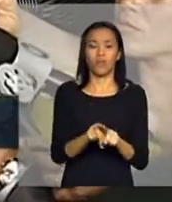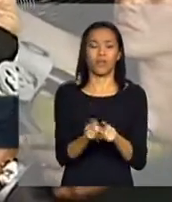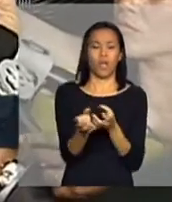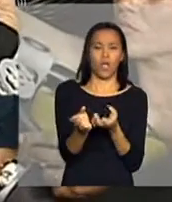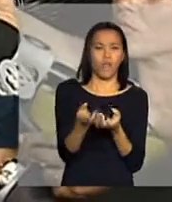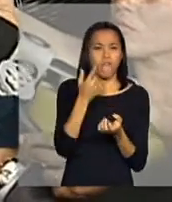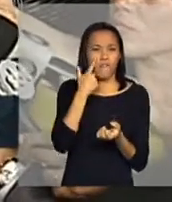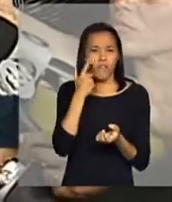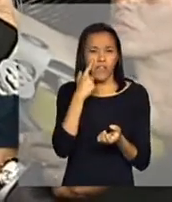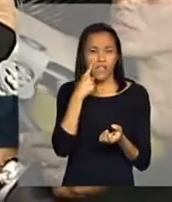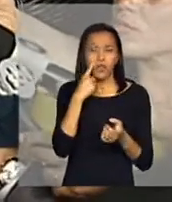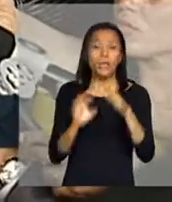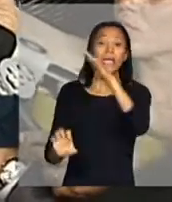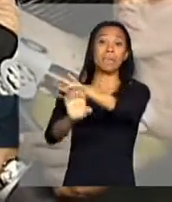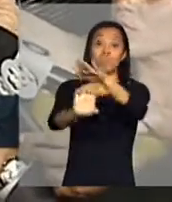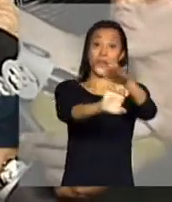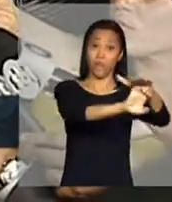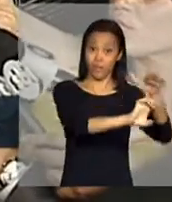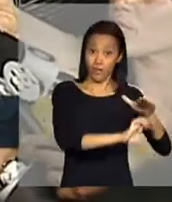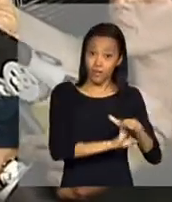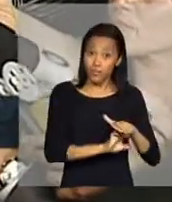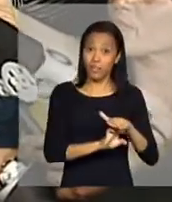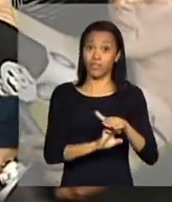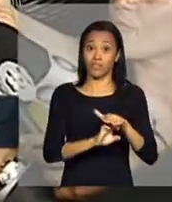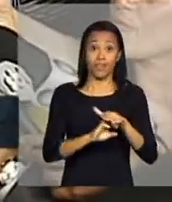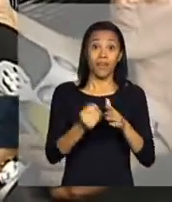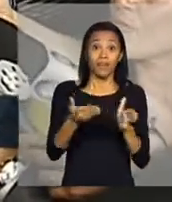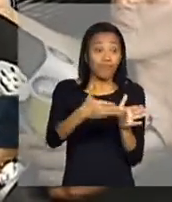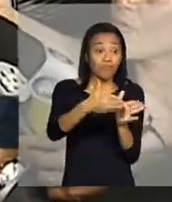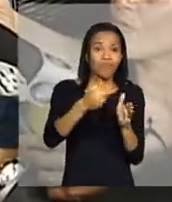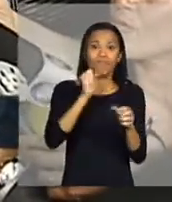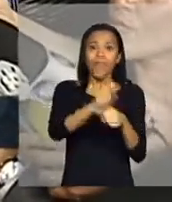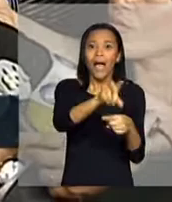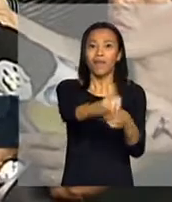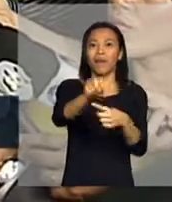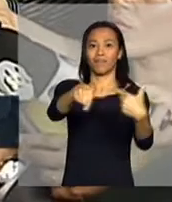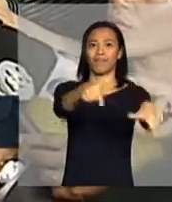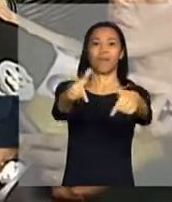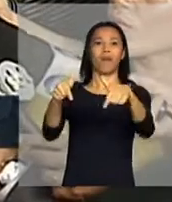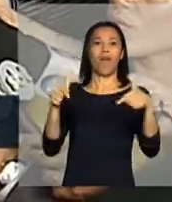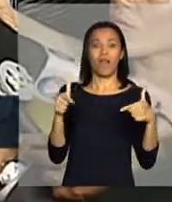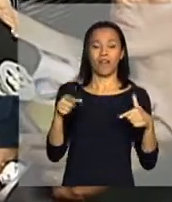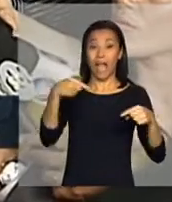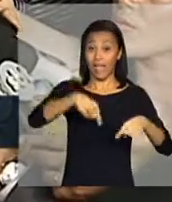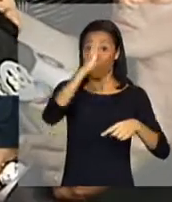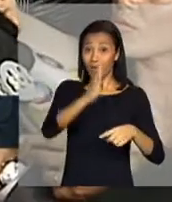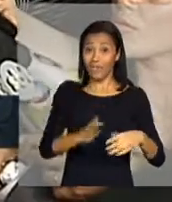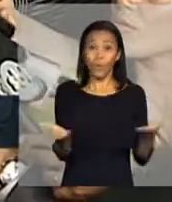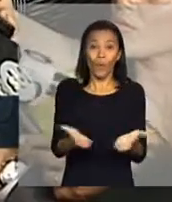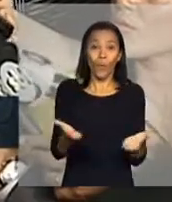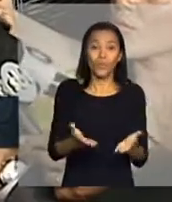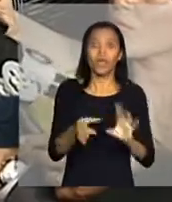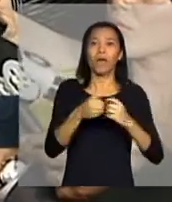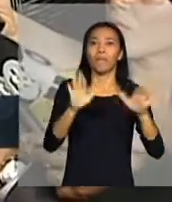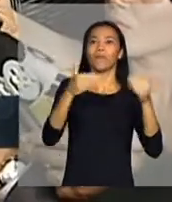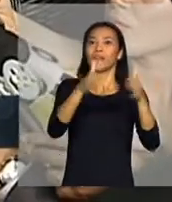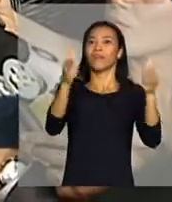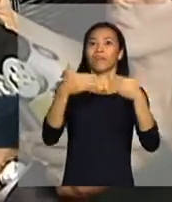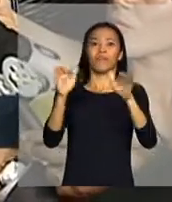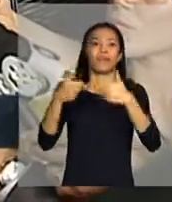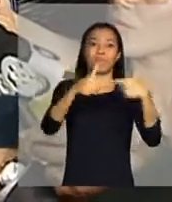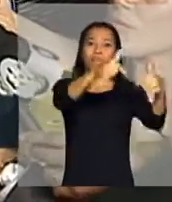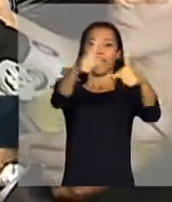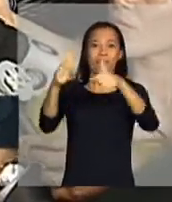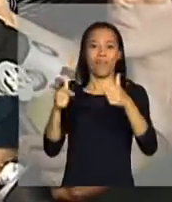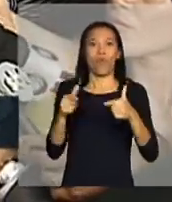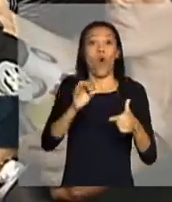de empresas absorverem essa mão de obra. O Brasil hoje vive uma situação de pleno emprego. O Brasil hoje tem oportunidades de